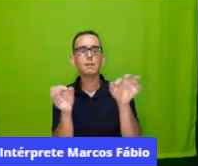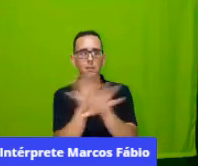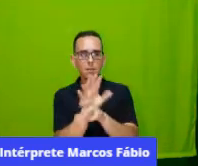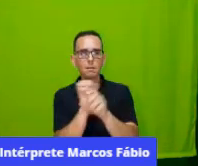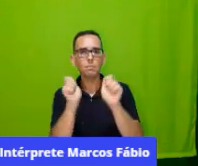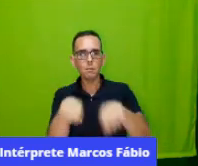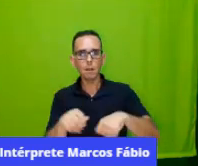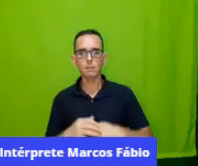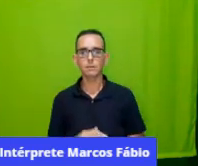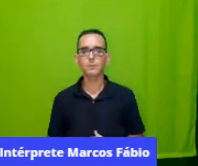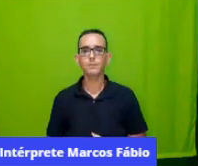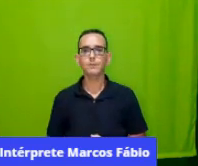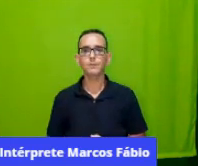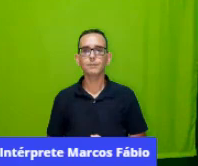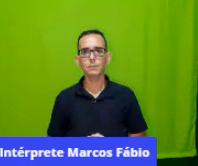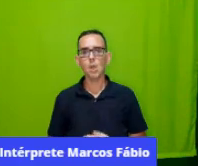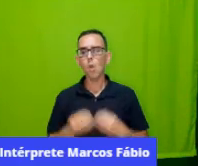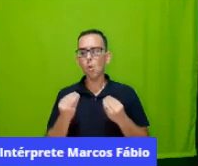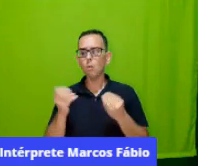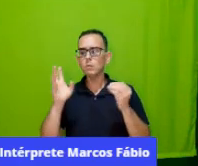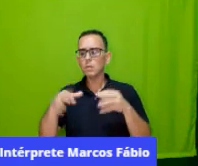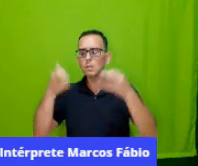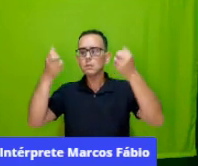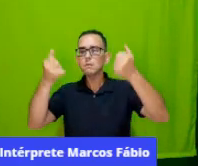uma adaptação.